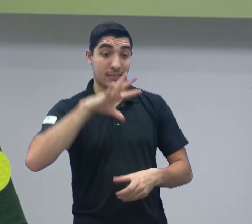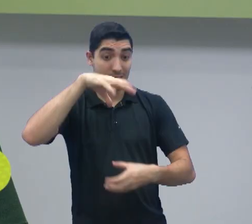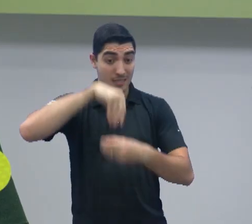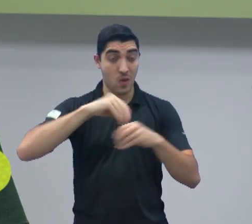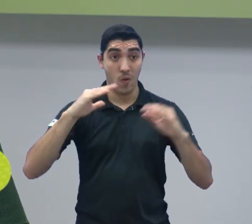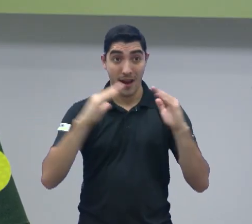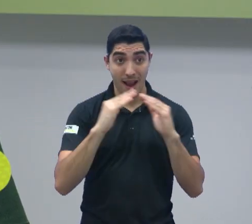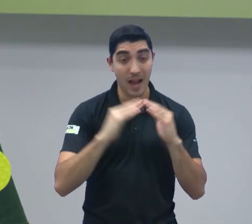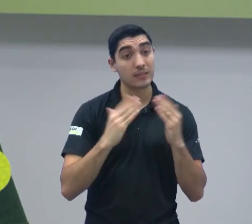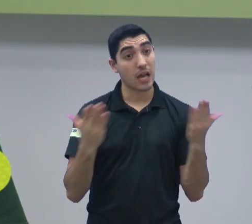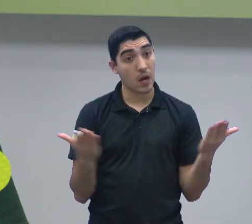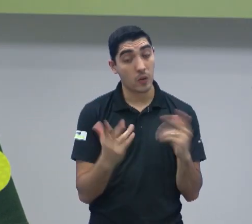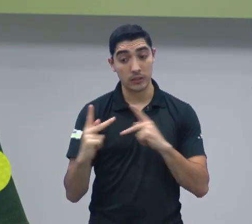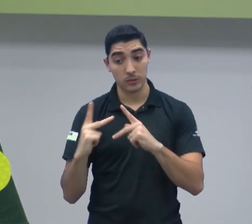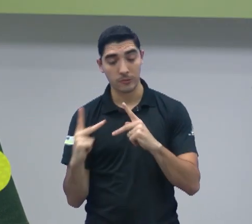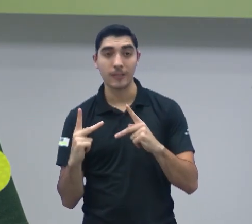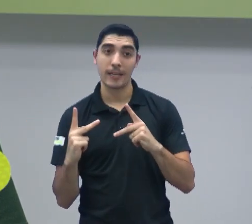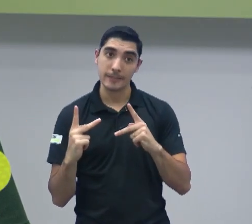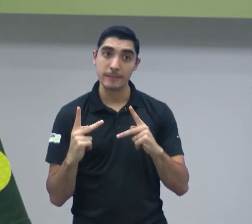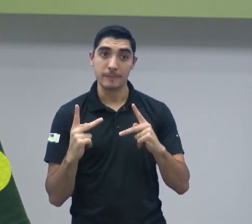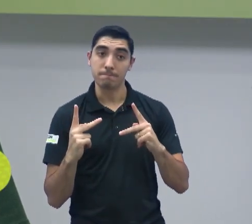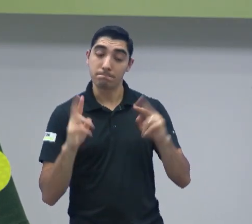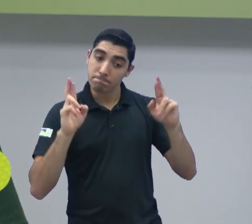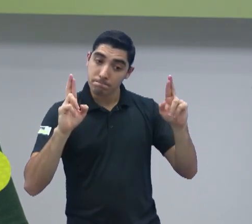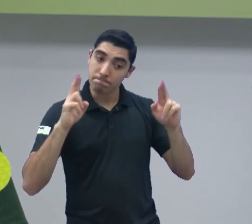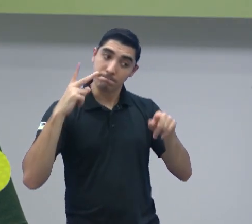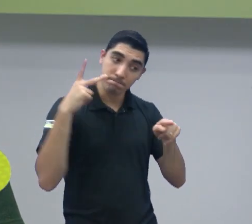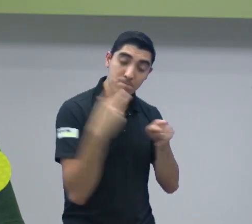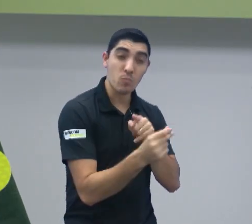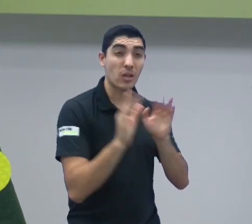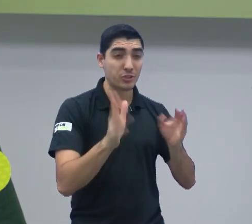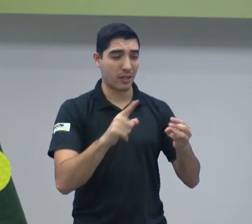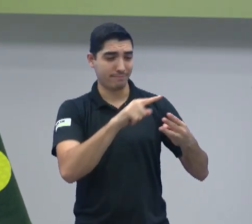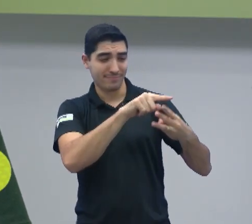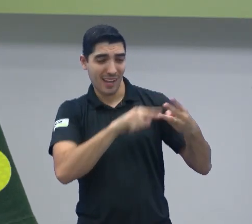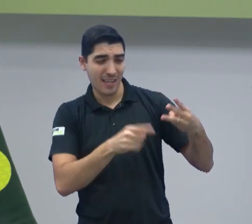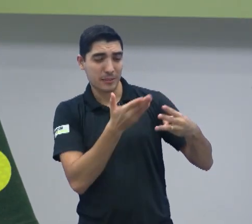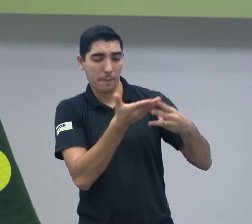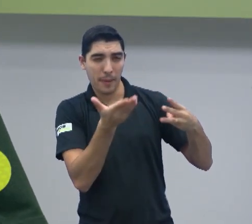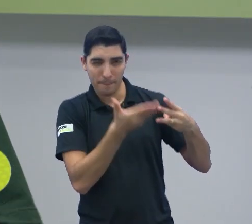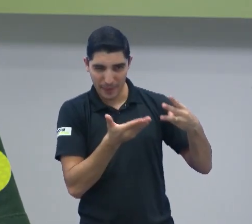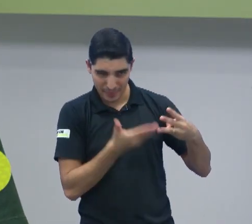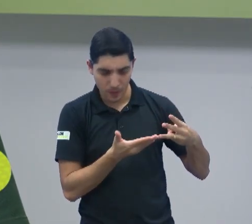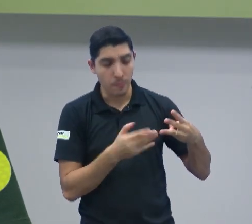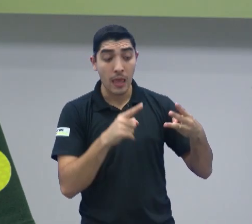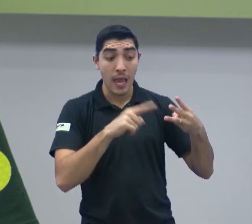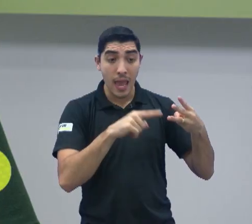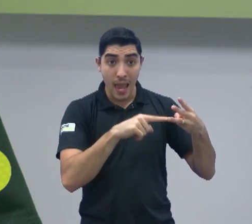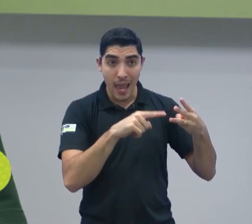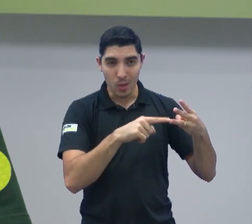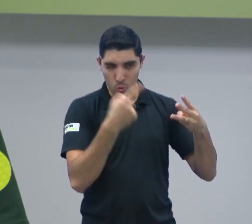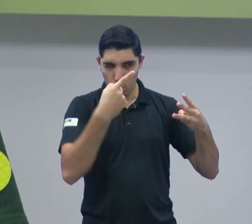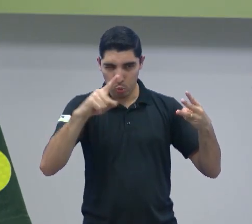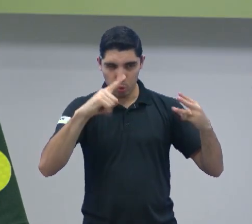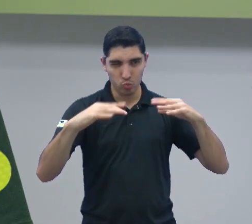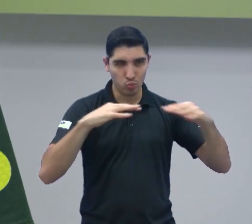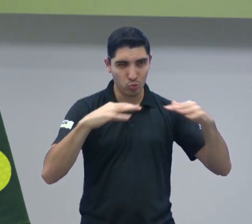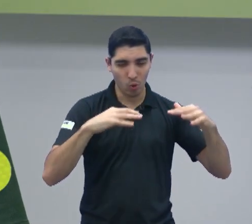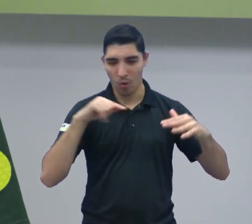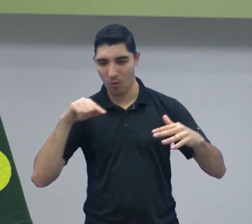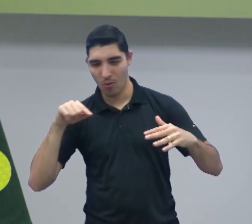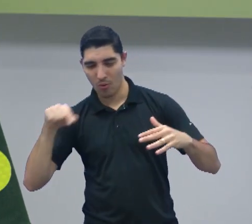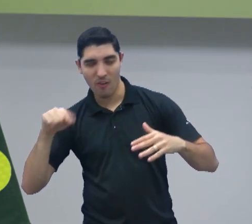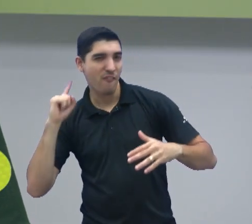nessa infelicidade, né, de 3 derrotas consecutivas contra o Flamengo, jogou bem, competiu, até se aproximou